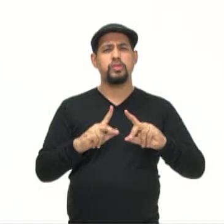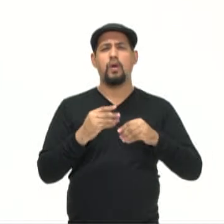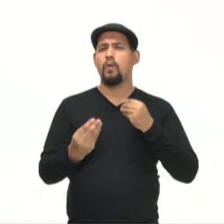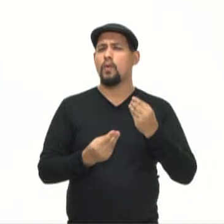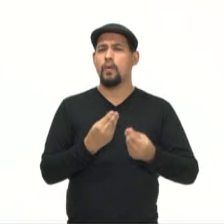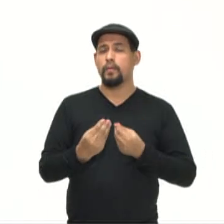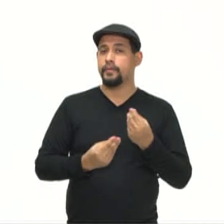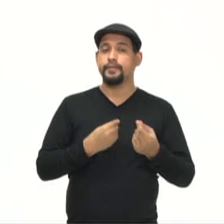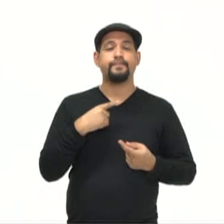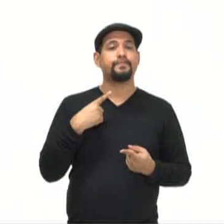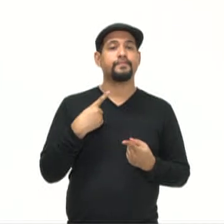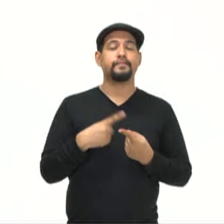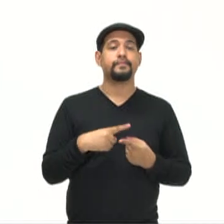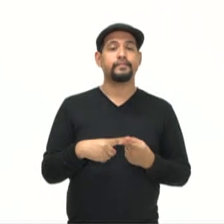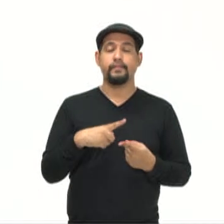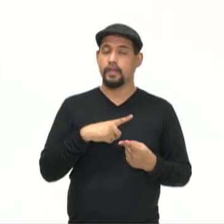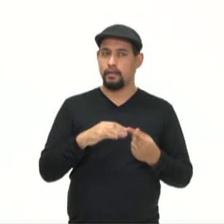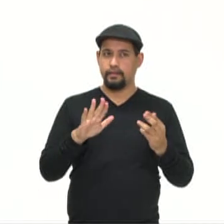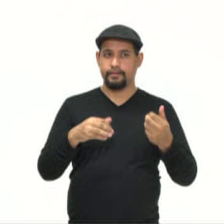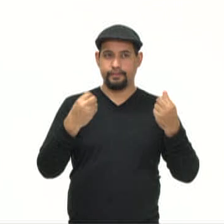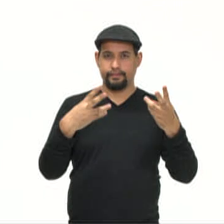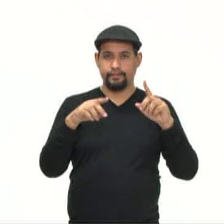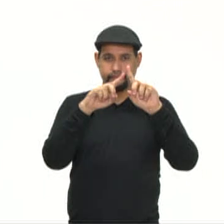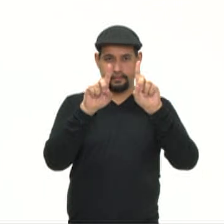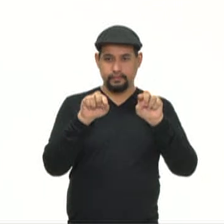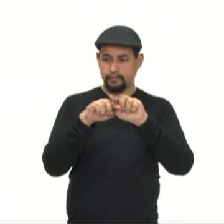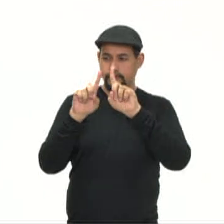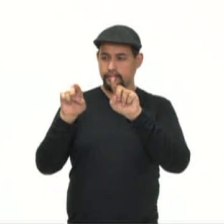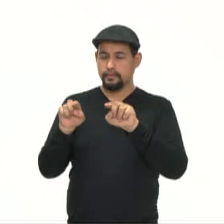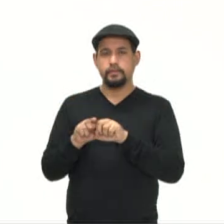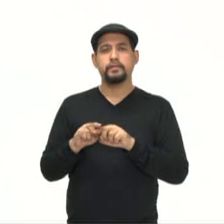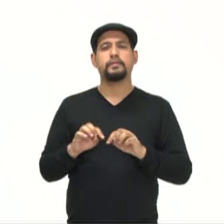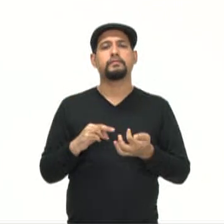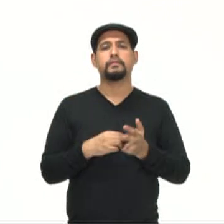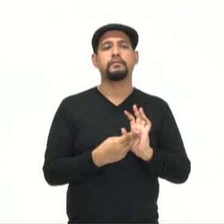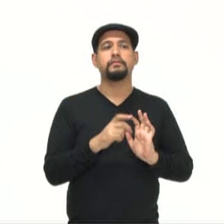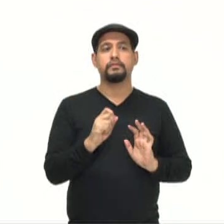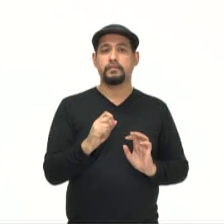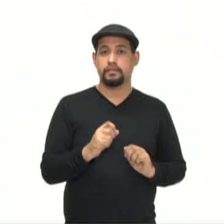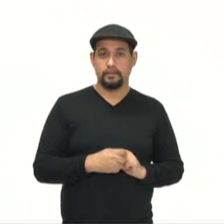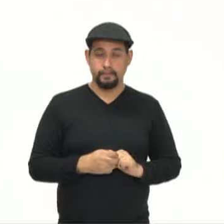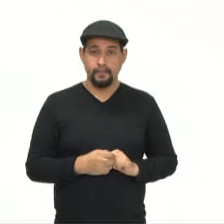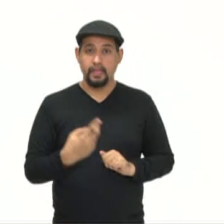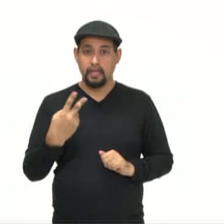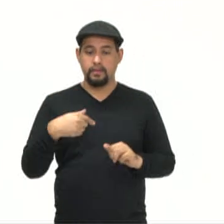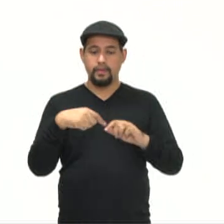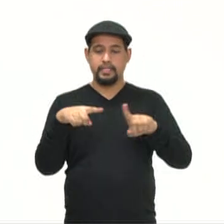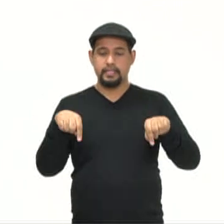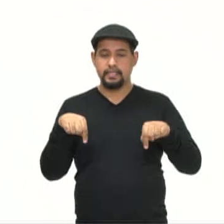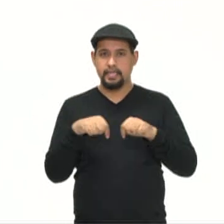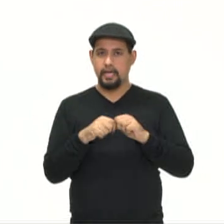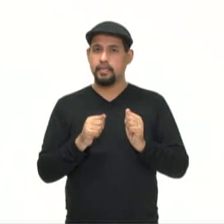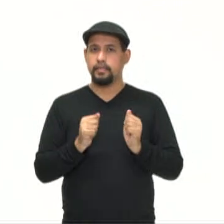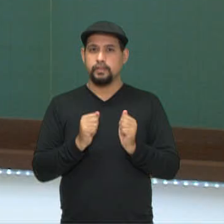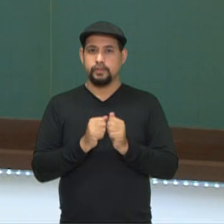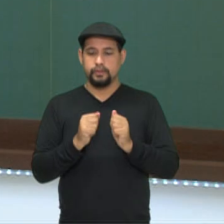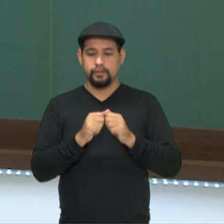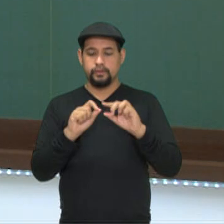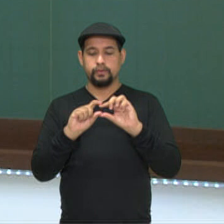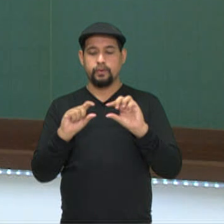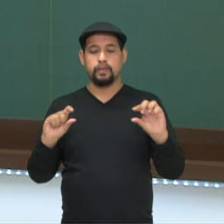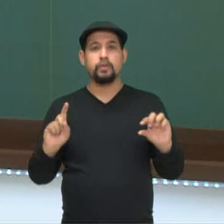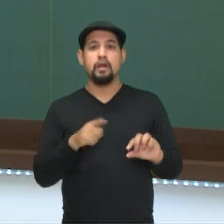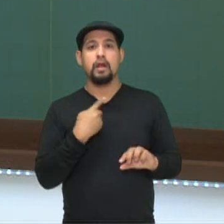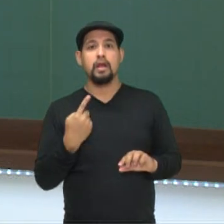Que eu falei a área das partes, né? A área total será a área das duas salas juntamente com a área do corredor. Então, nós